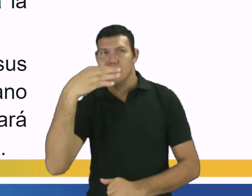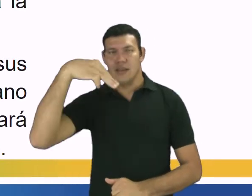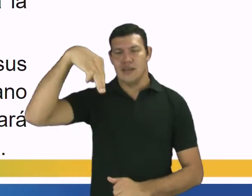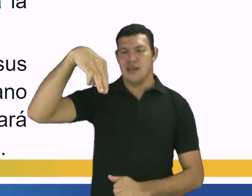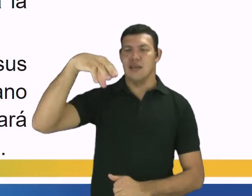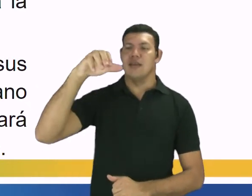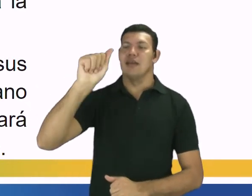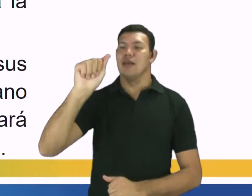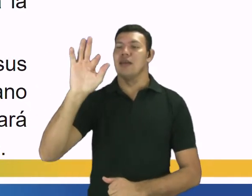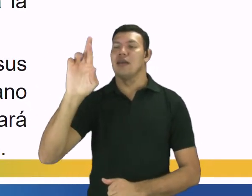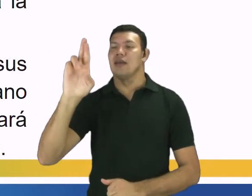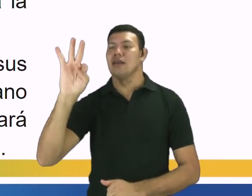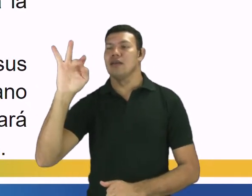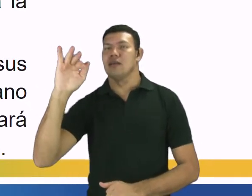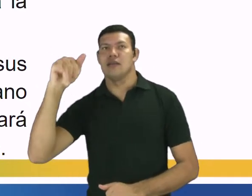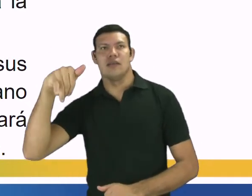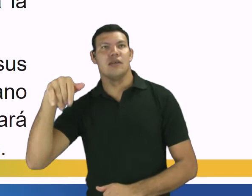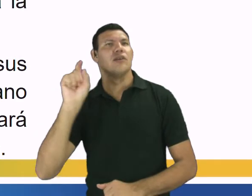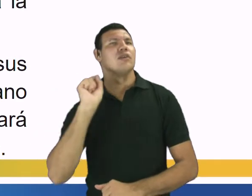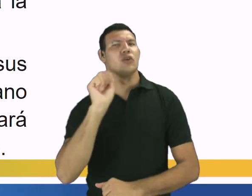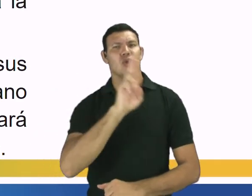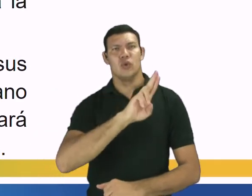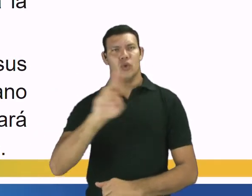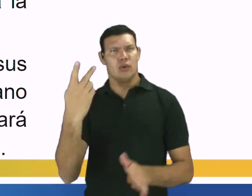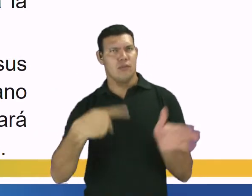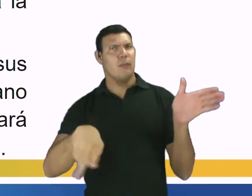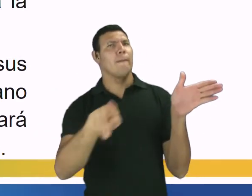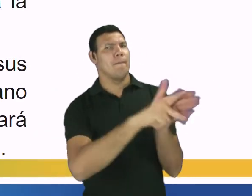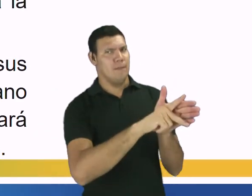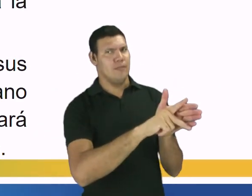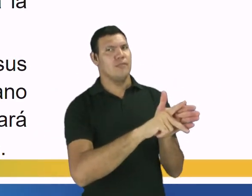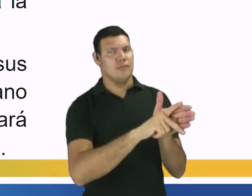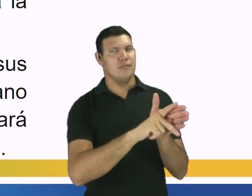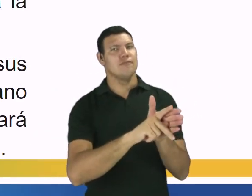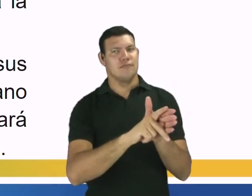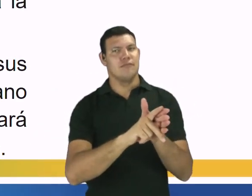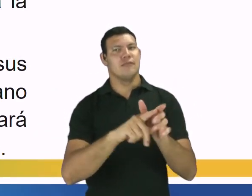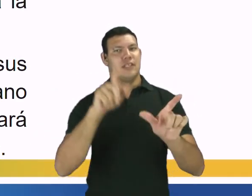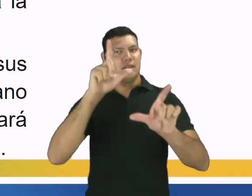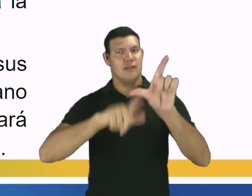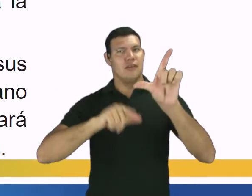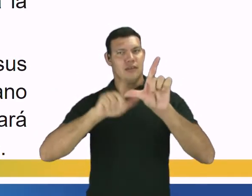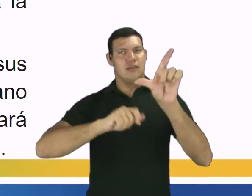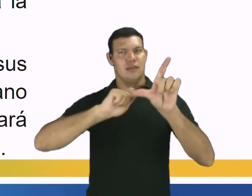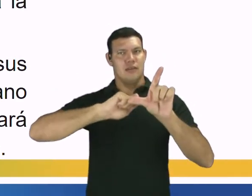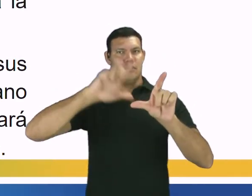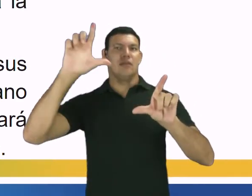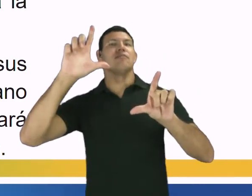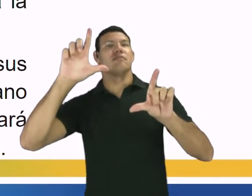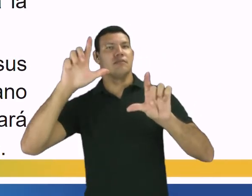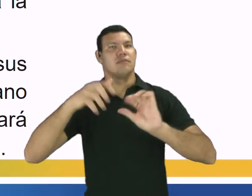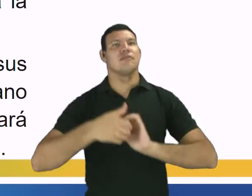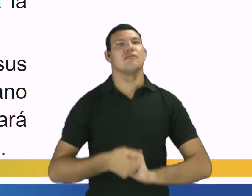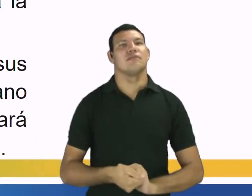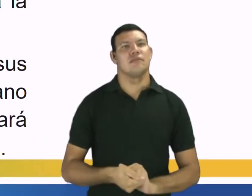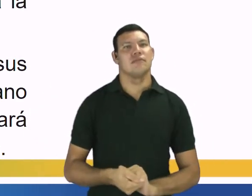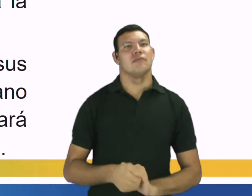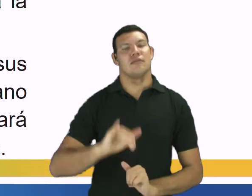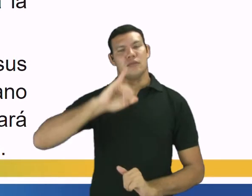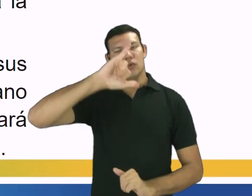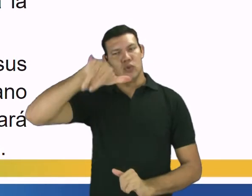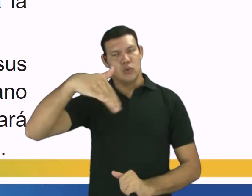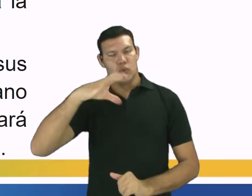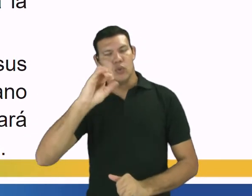nome próprio, letra maiúscula, certo? Então, estava José Martín, minúsculo, primeira letra de cada, José